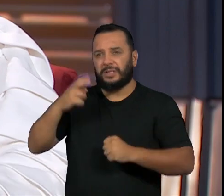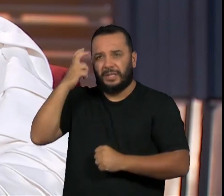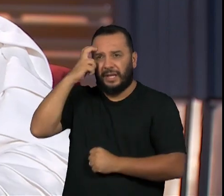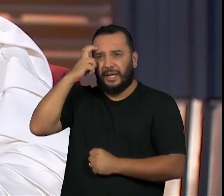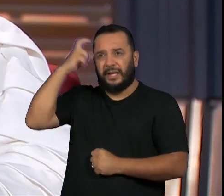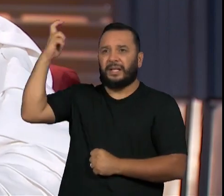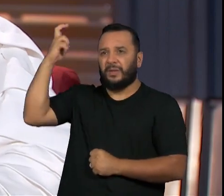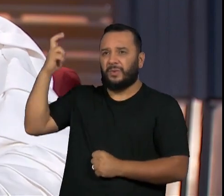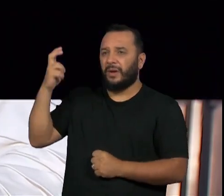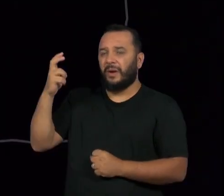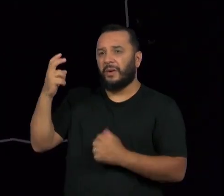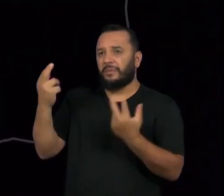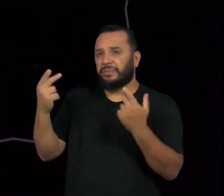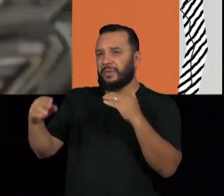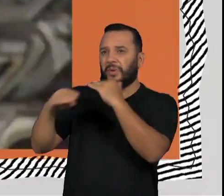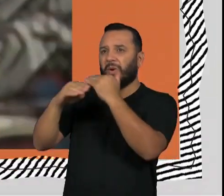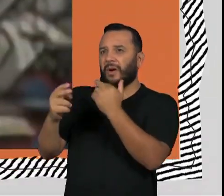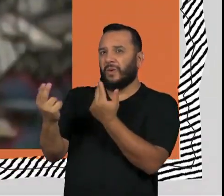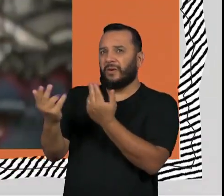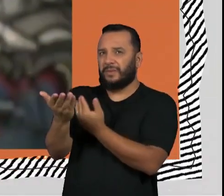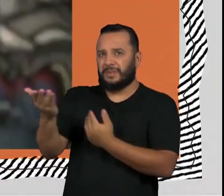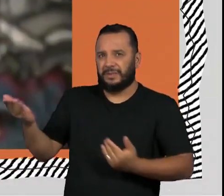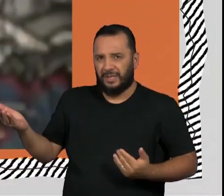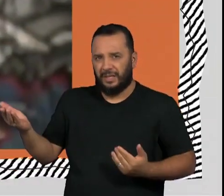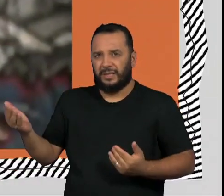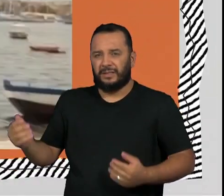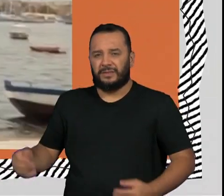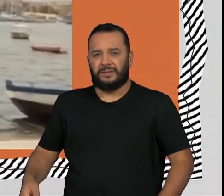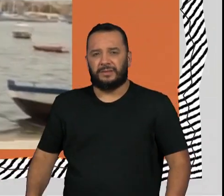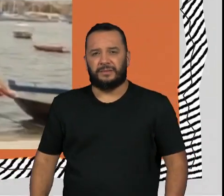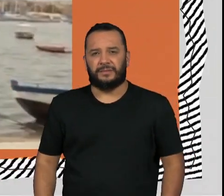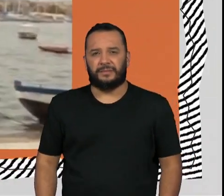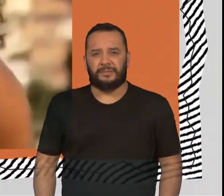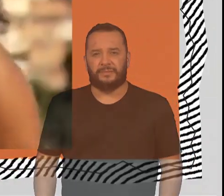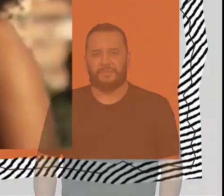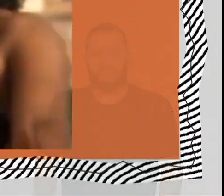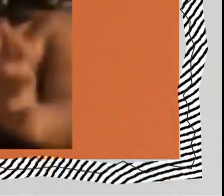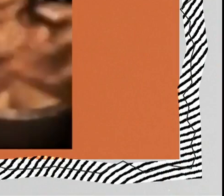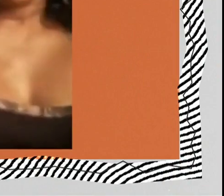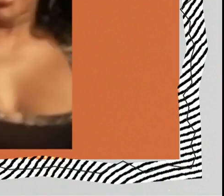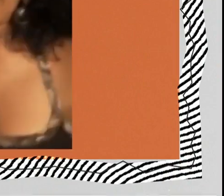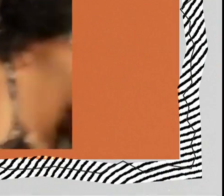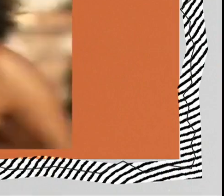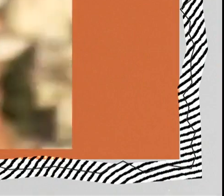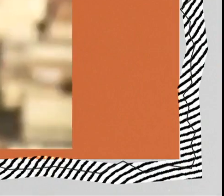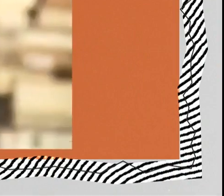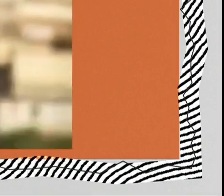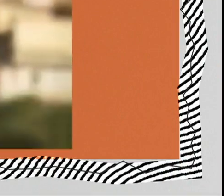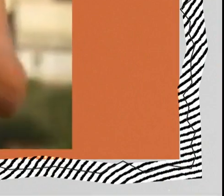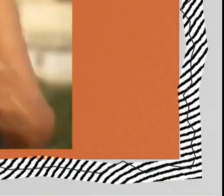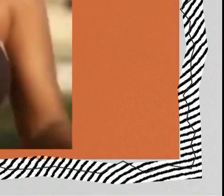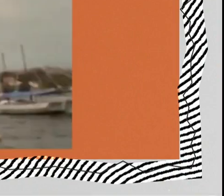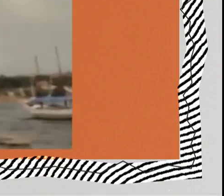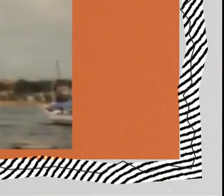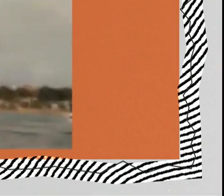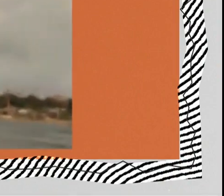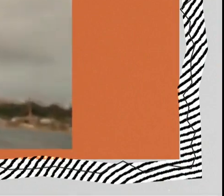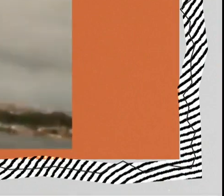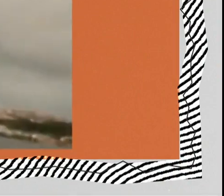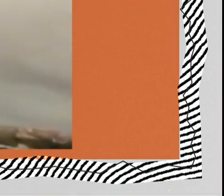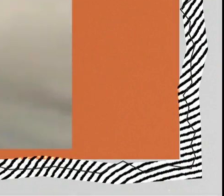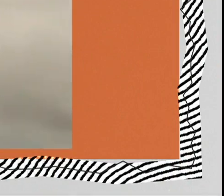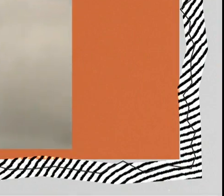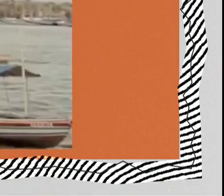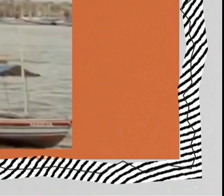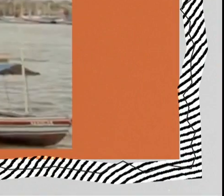intelectualidade. Por quê? Essa onda que tu tira, qual é? Essa marra que tu tem, qual é?